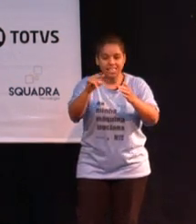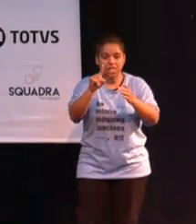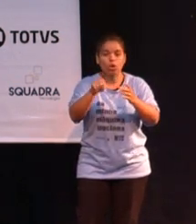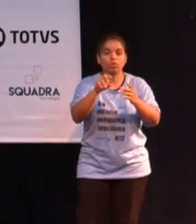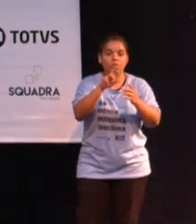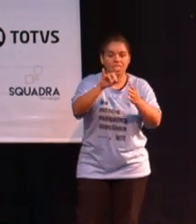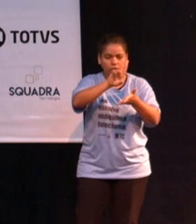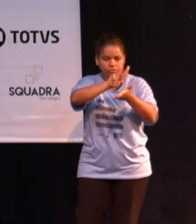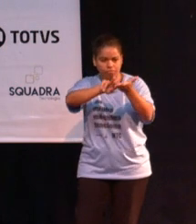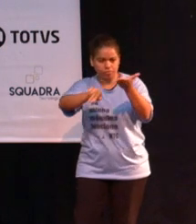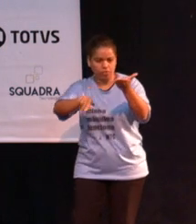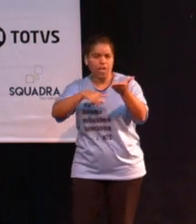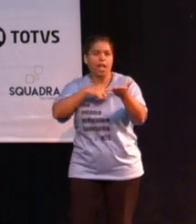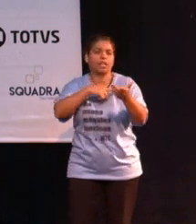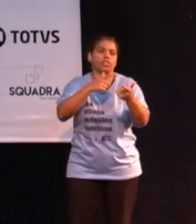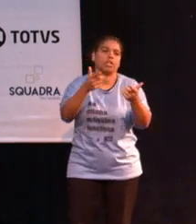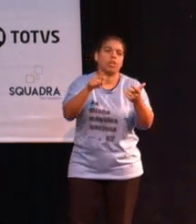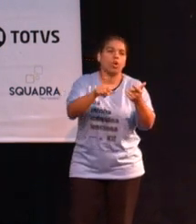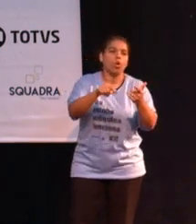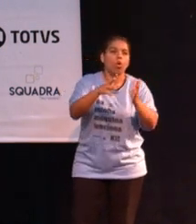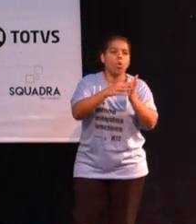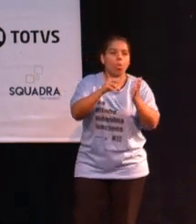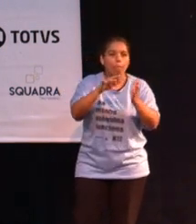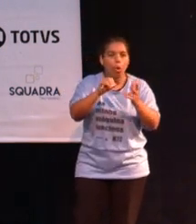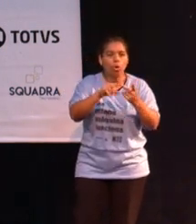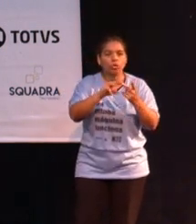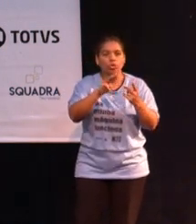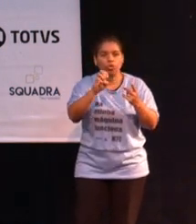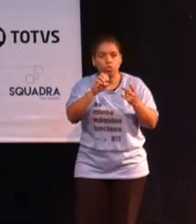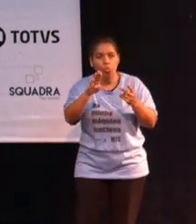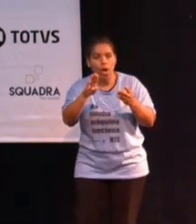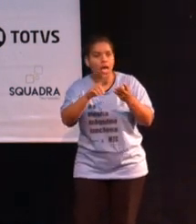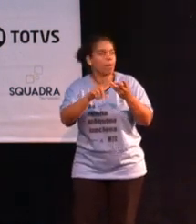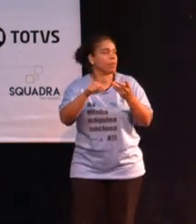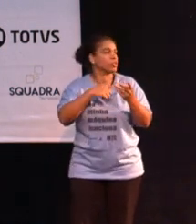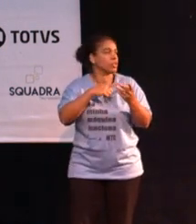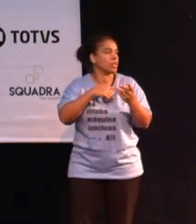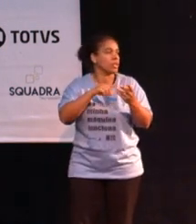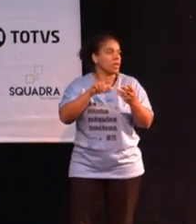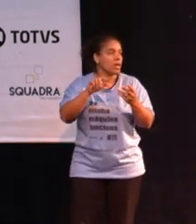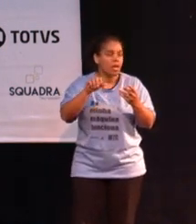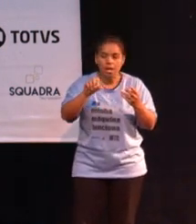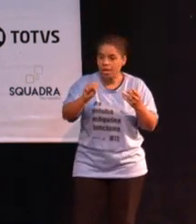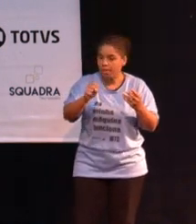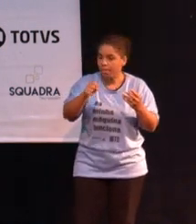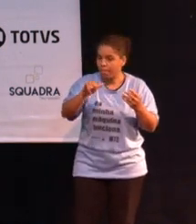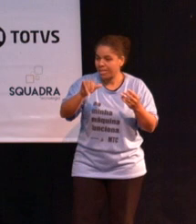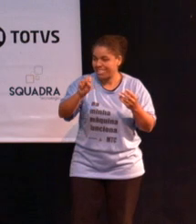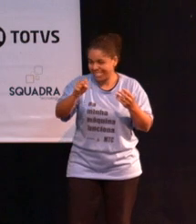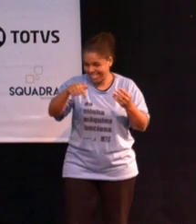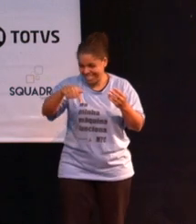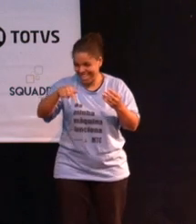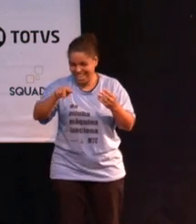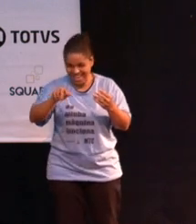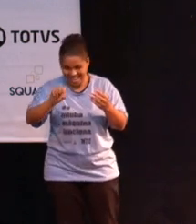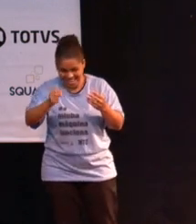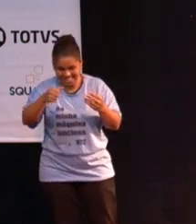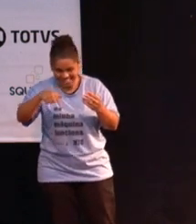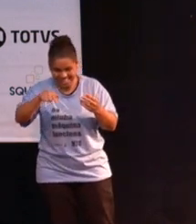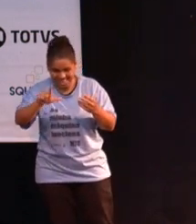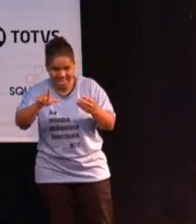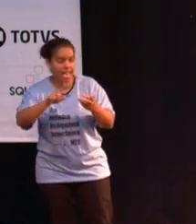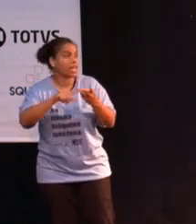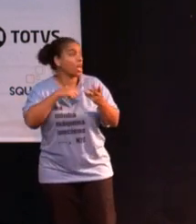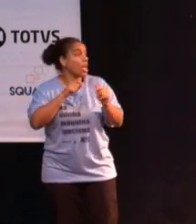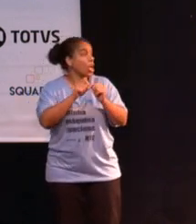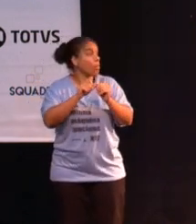diferentes ou seja um módulo de web o módulo de mas sim de mais que l eu testar como isso integra um com o outro né eu